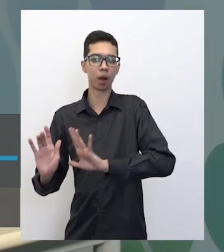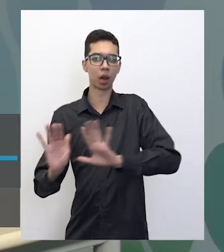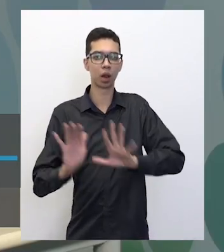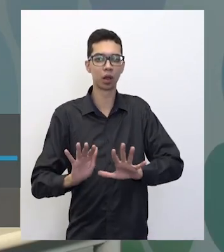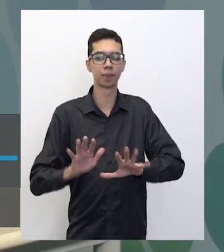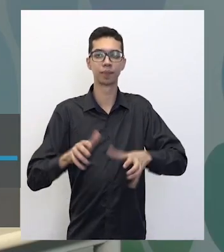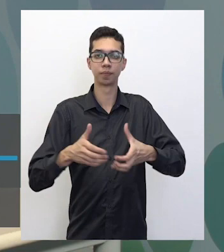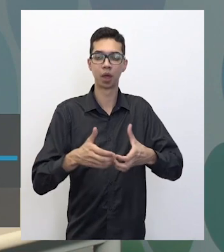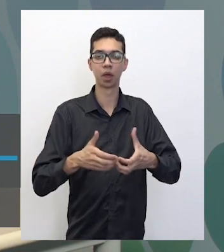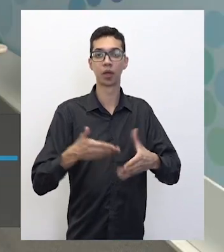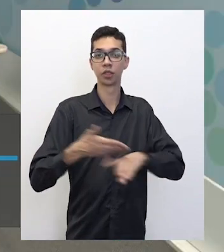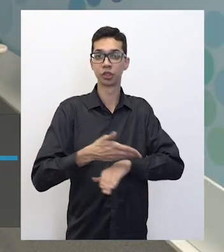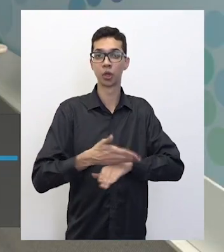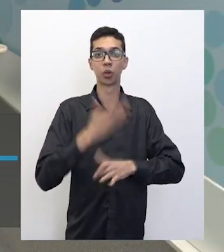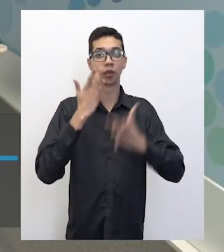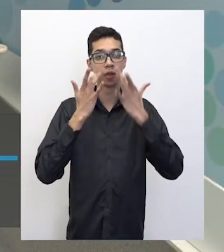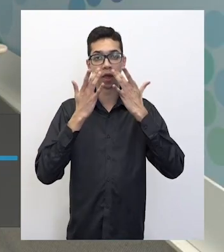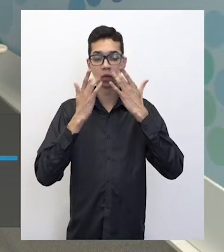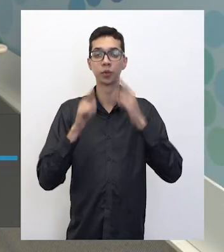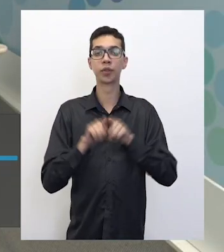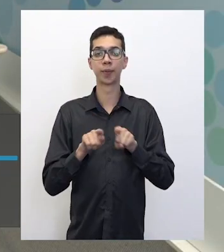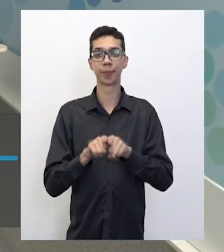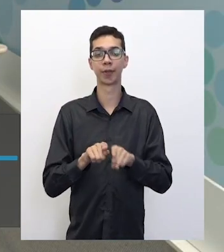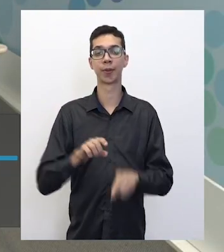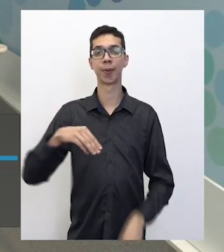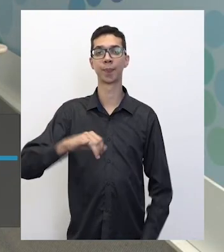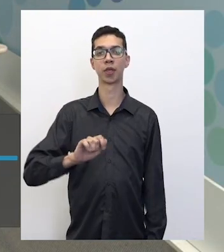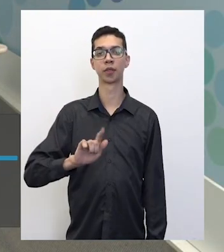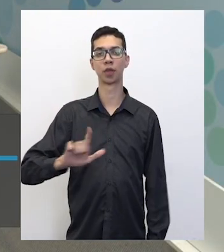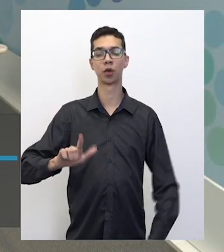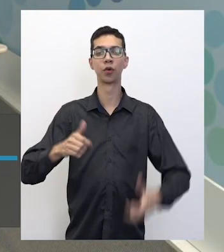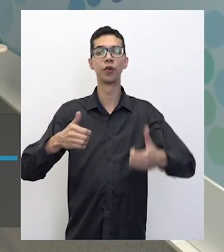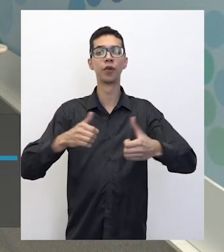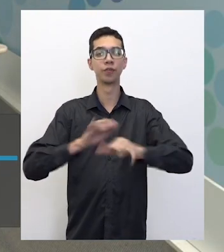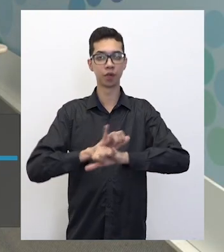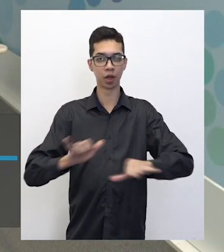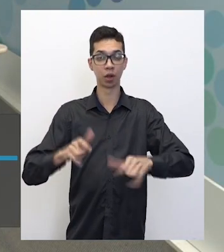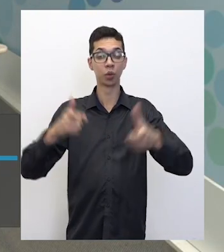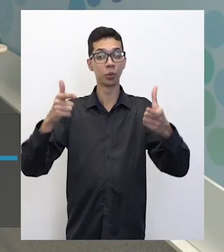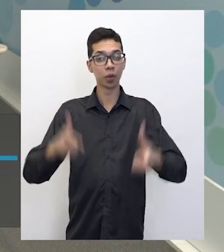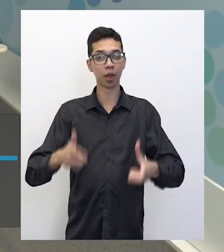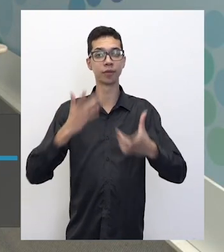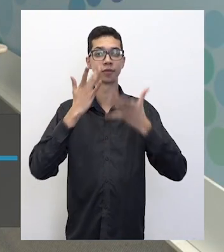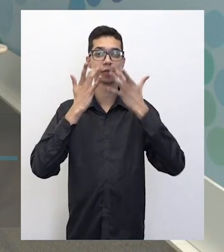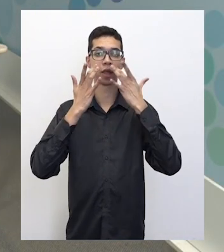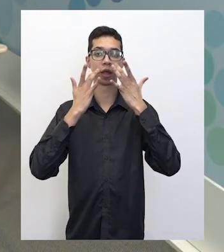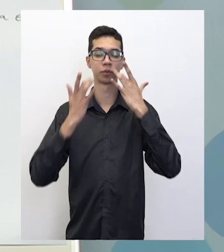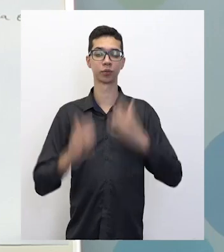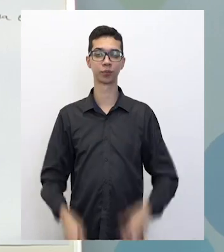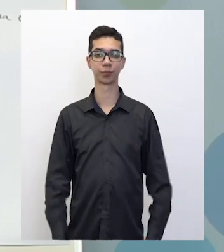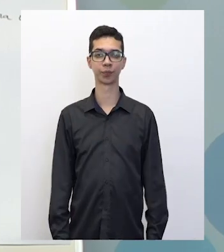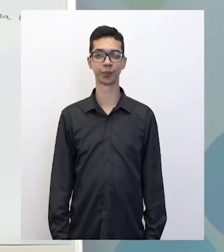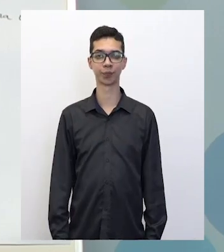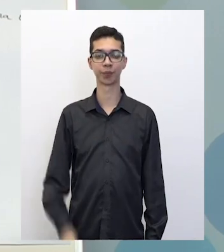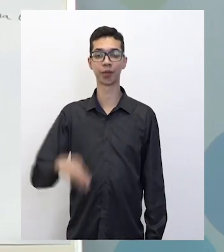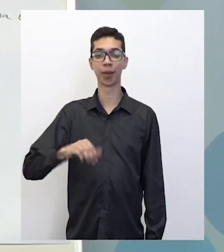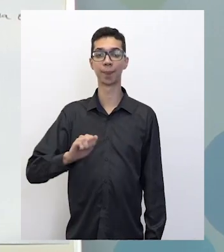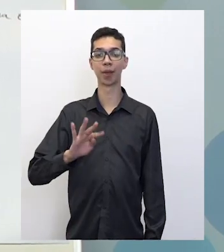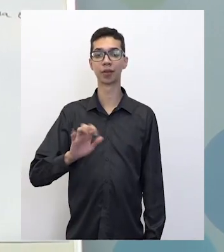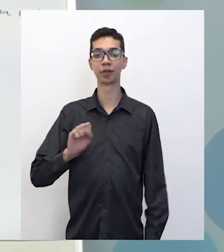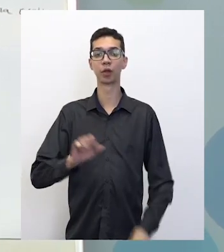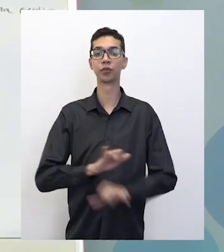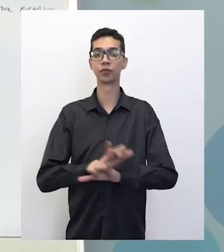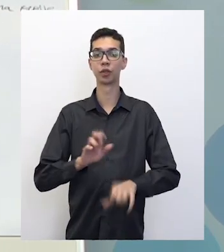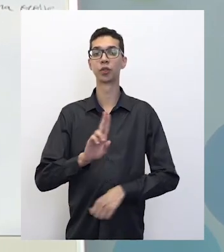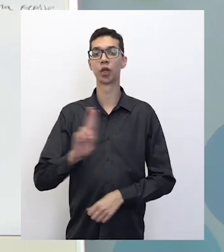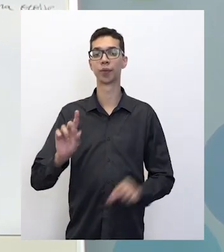ocorre. Muito bem. E o Matheus, né, conforme a gente filtrou aí do chat, tinha citado, né, o crítico alemão